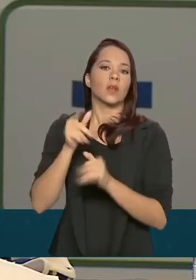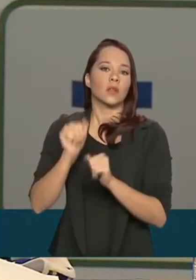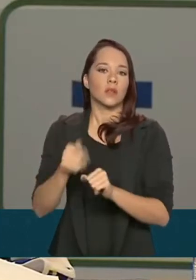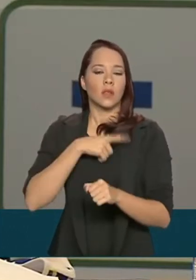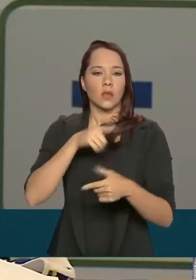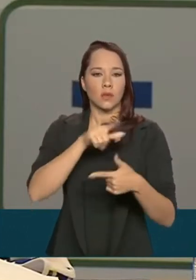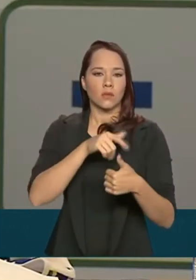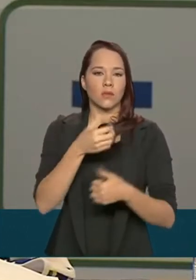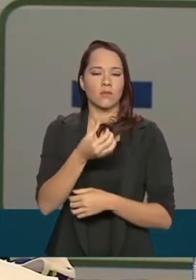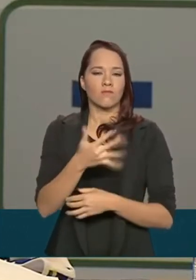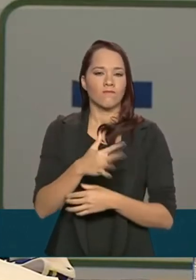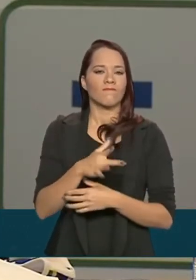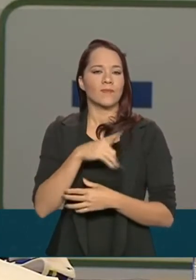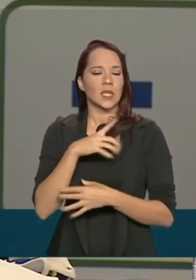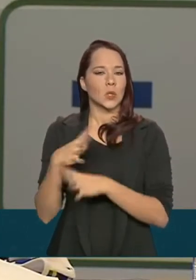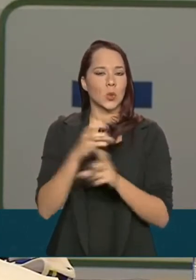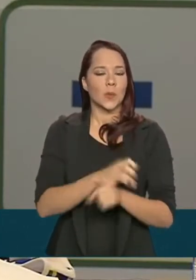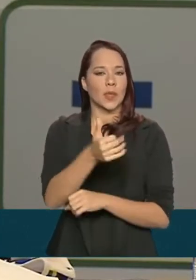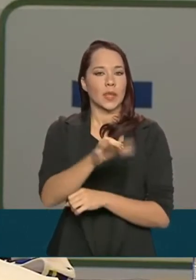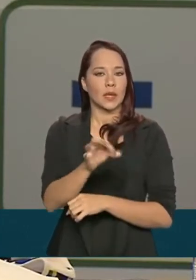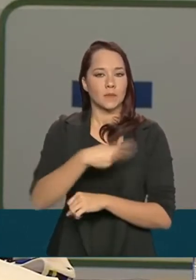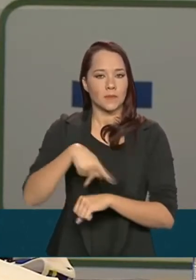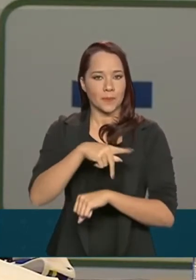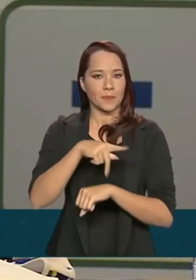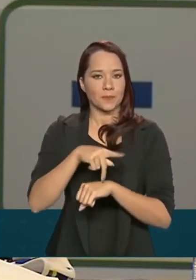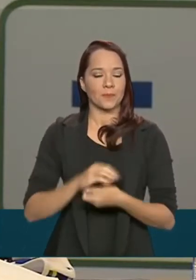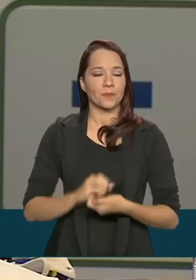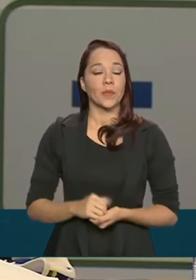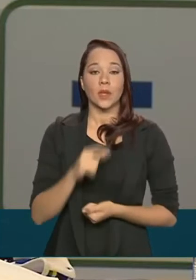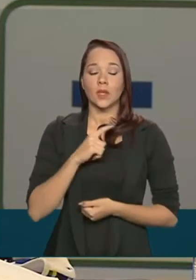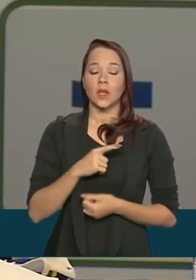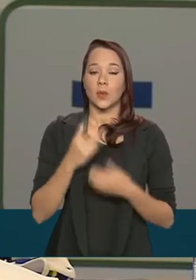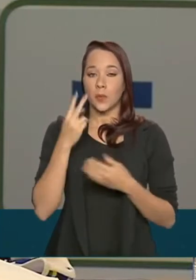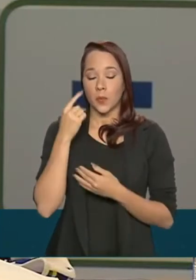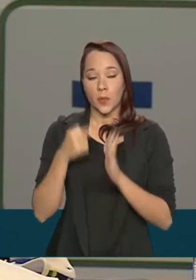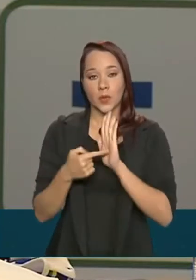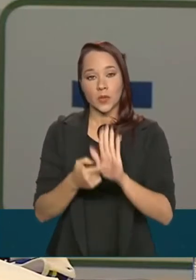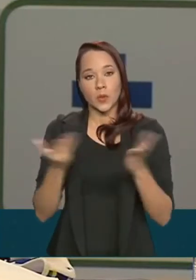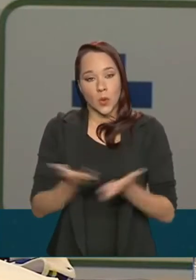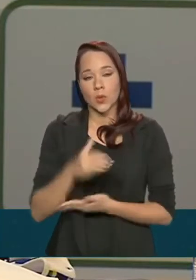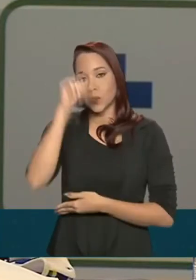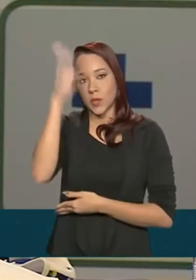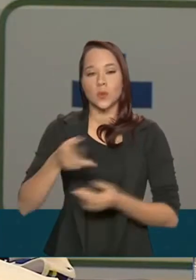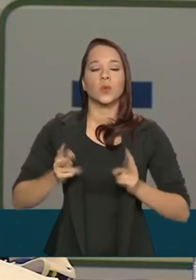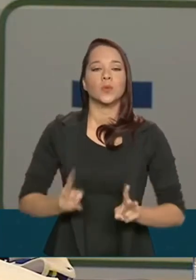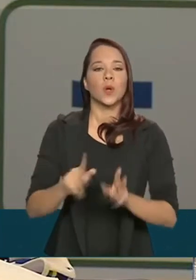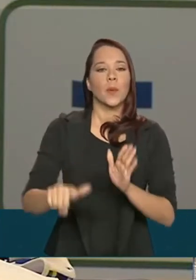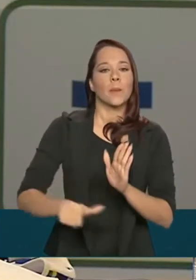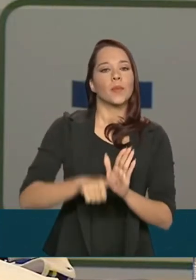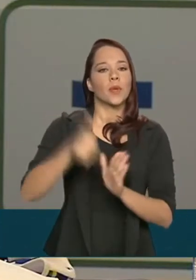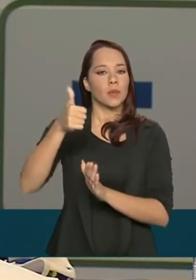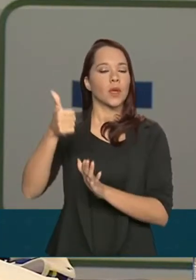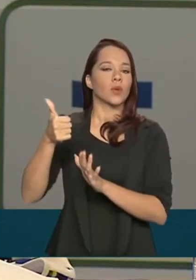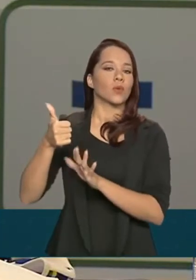2, 4, 6, 8, 10 países, né? Nós temos que hoje o Brasil ainda continua como primeiro lugar